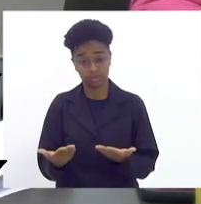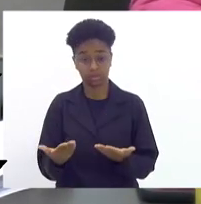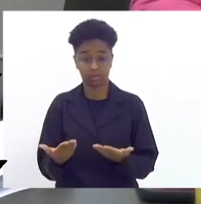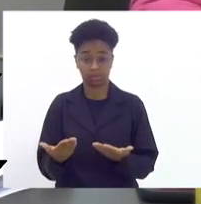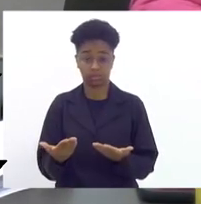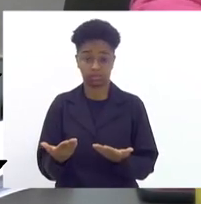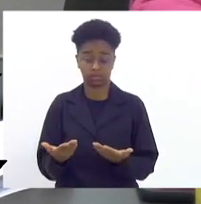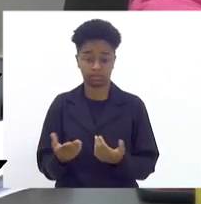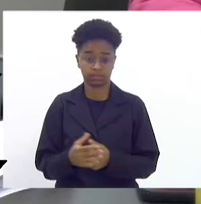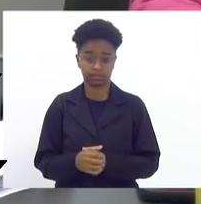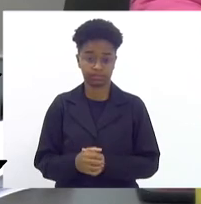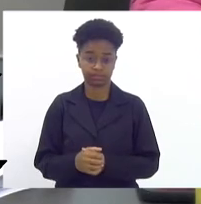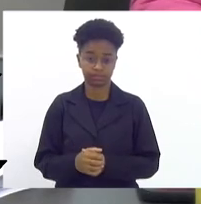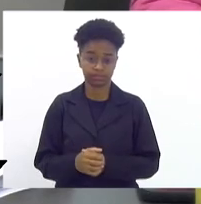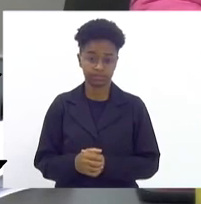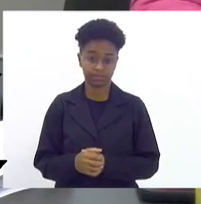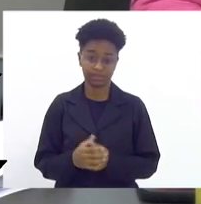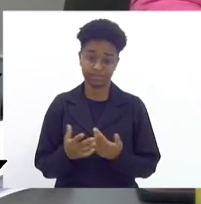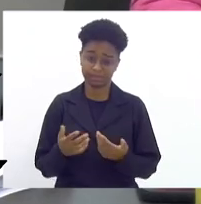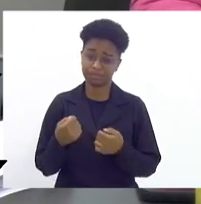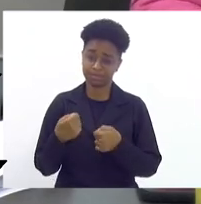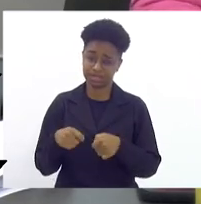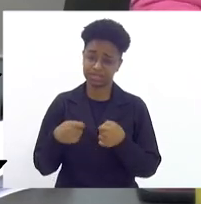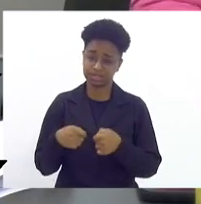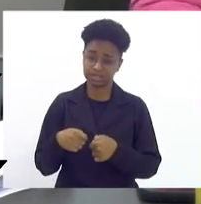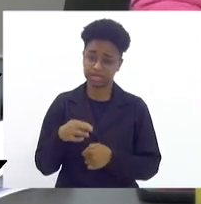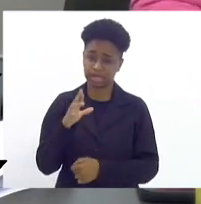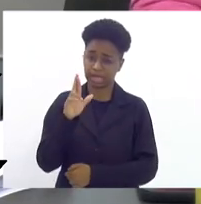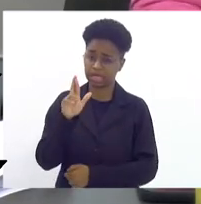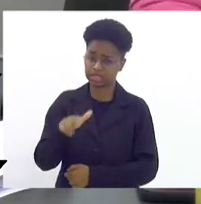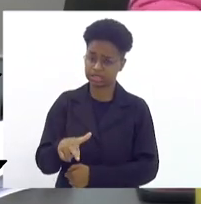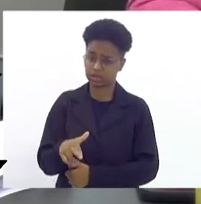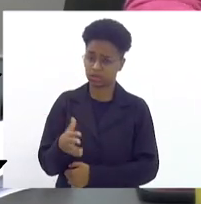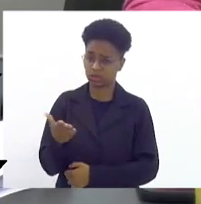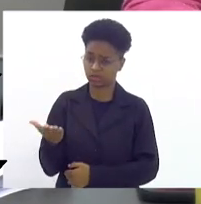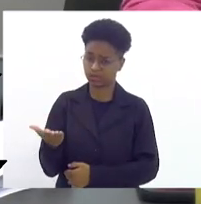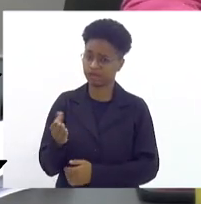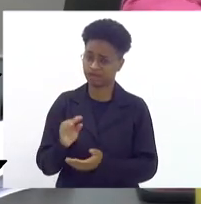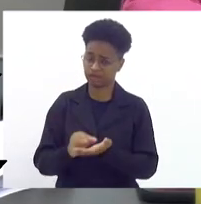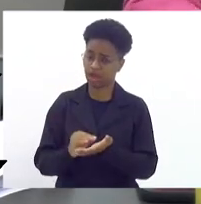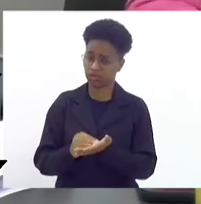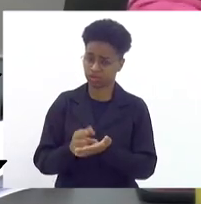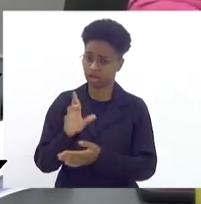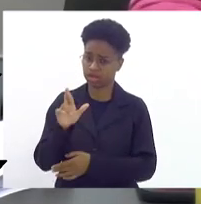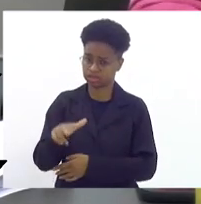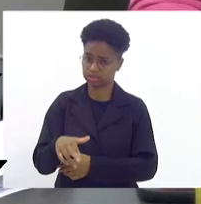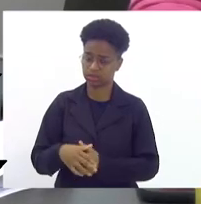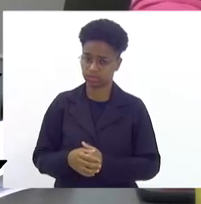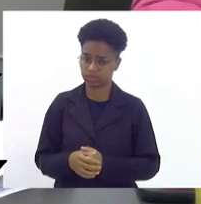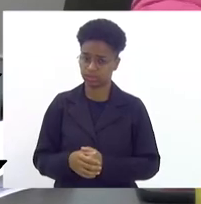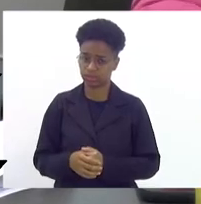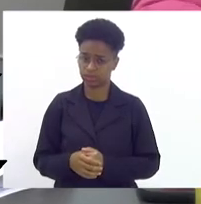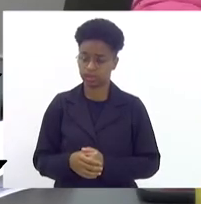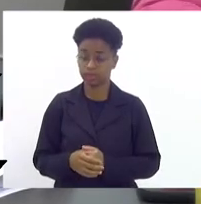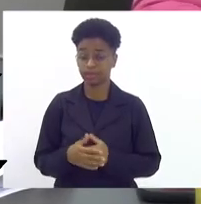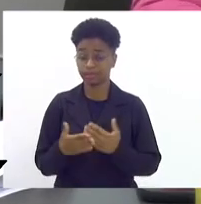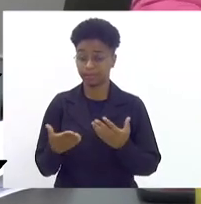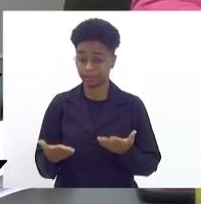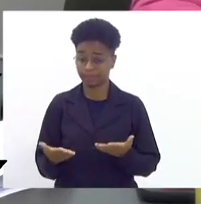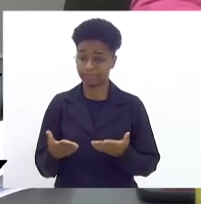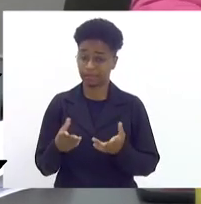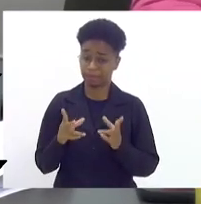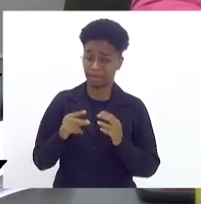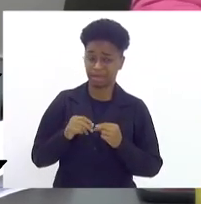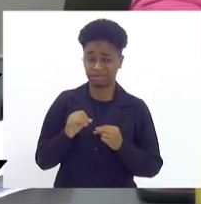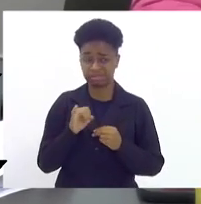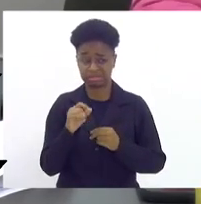nesse sentido, carece de razão o relator. Quanto ao mérito em si, se caberia